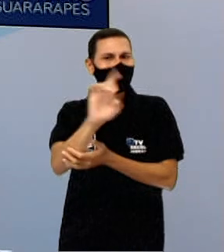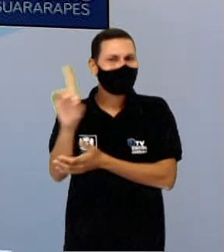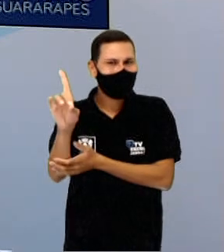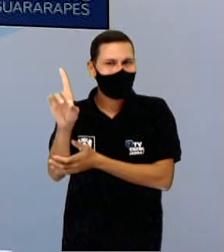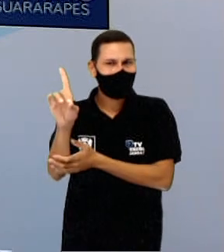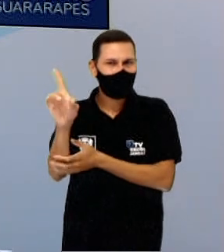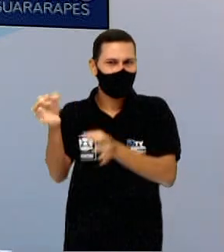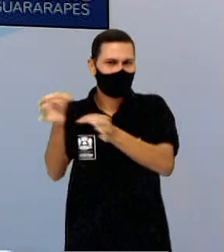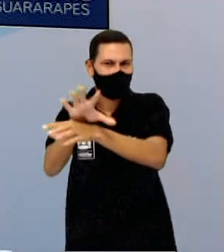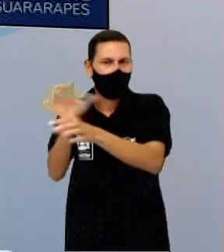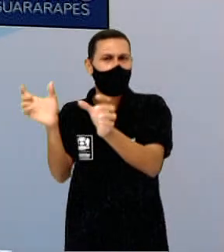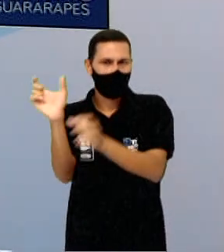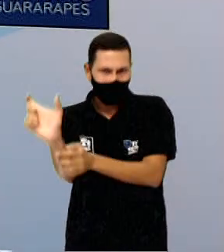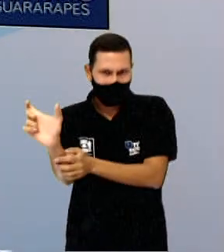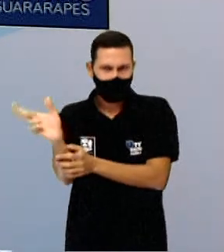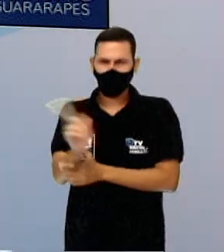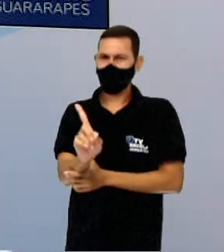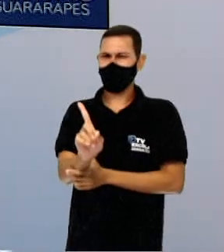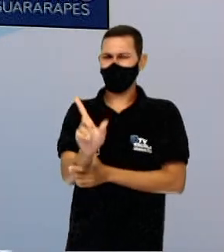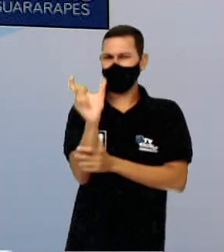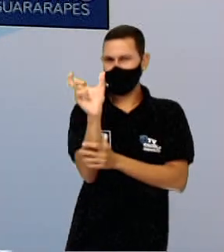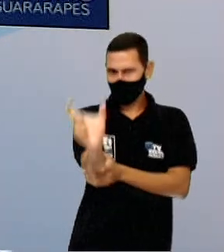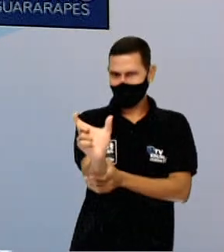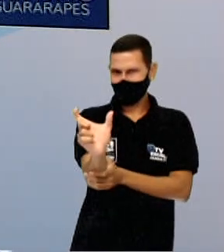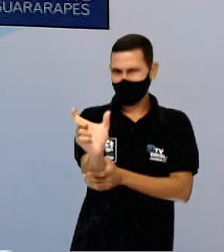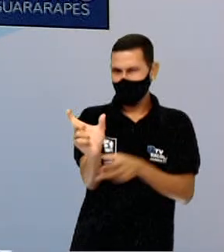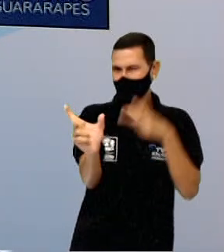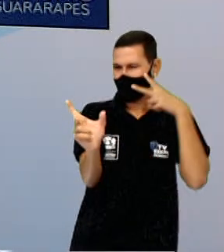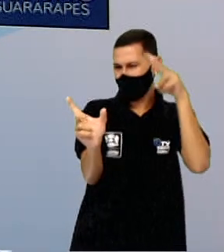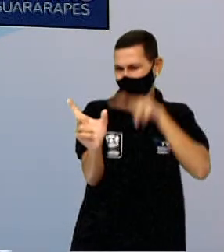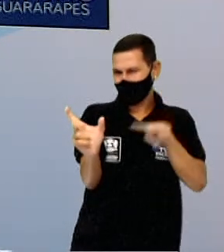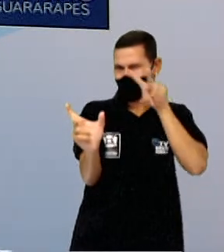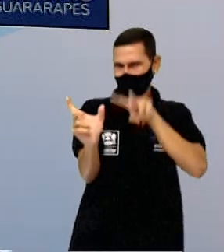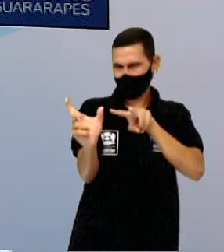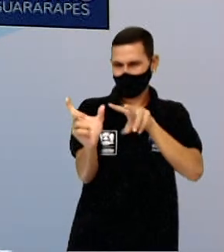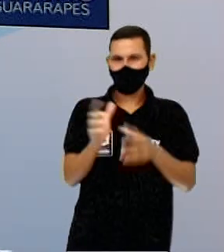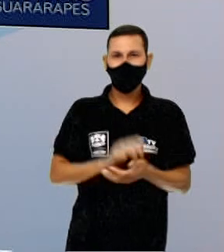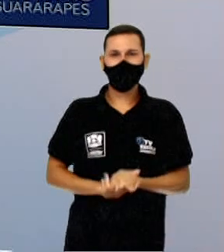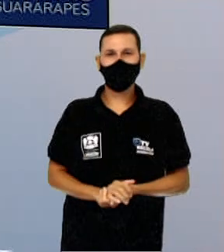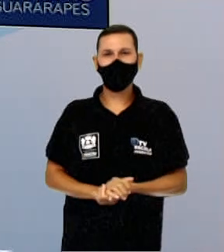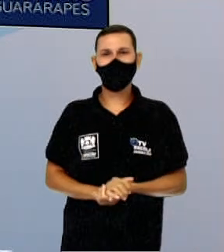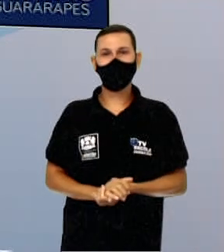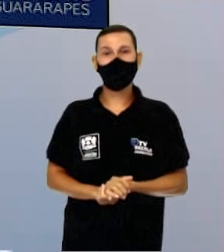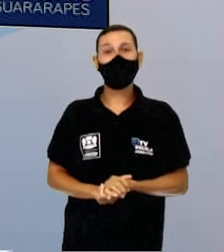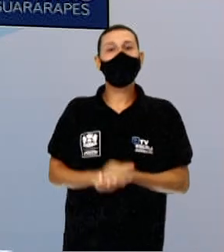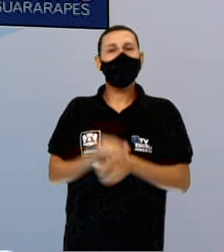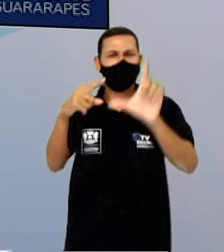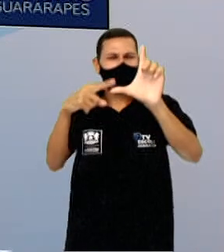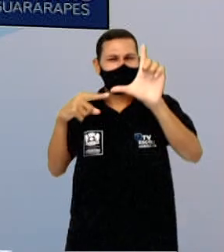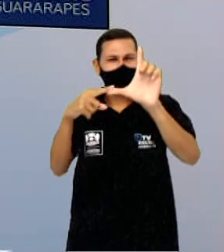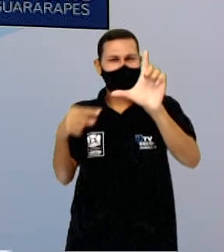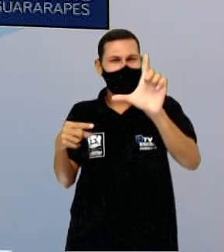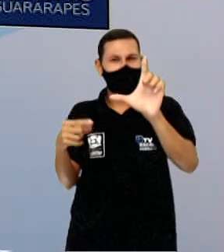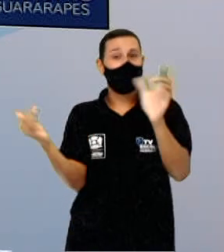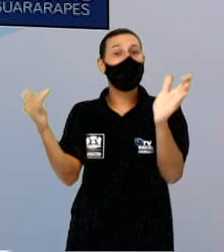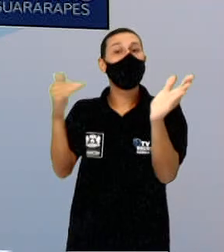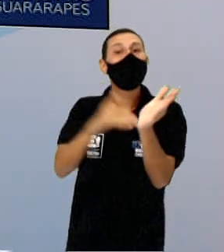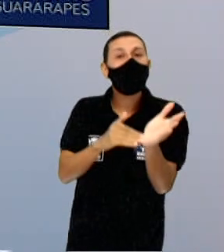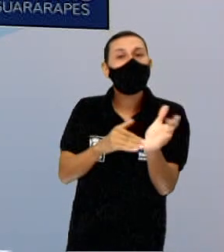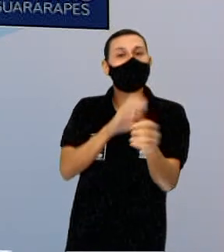final? Não. Veja só essa palavra, plan. Tá vendo aqui, ó, plan. As últimas letras delas são uma